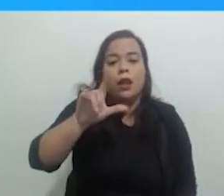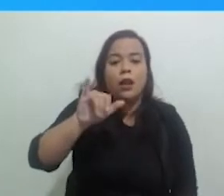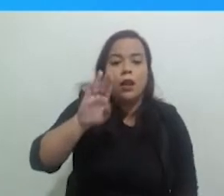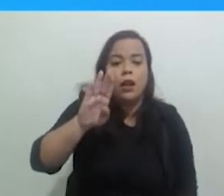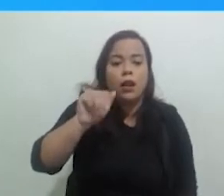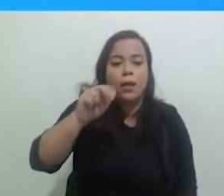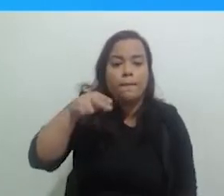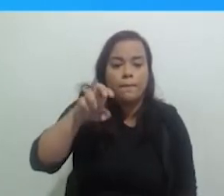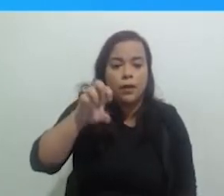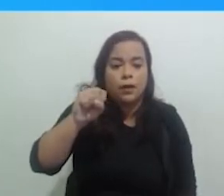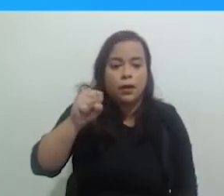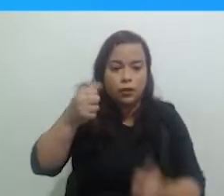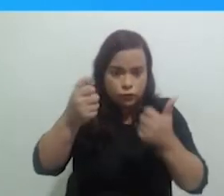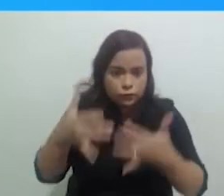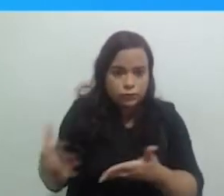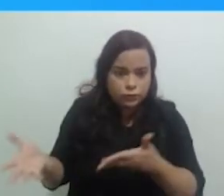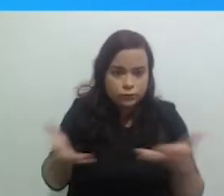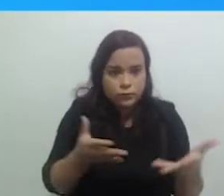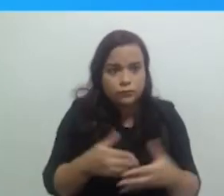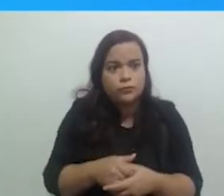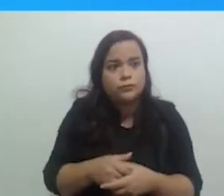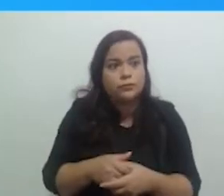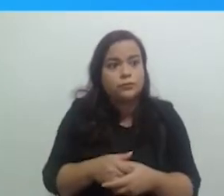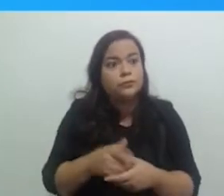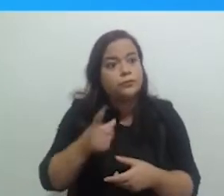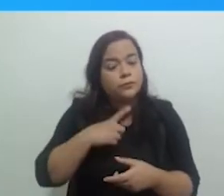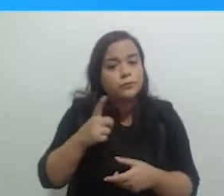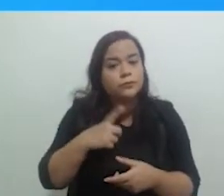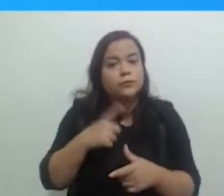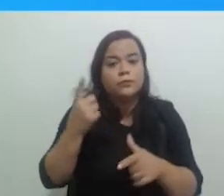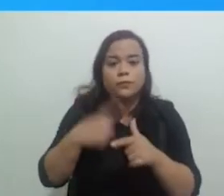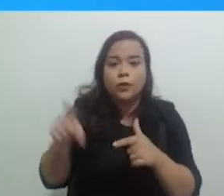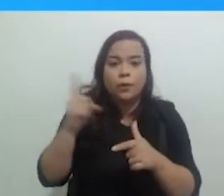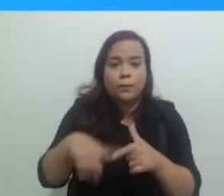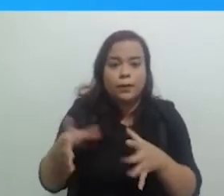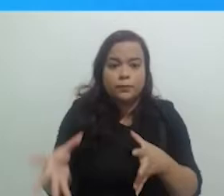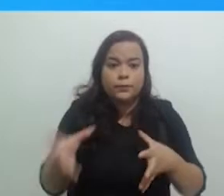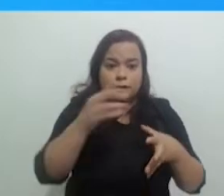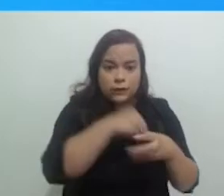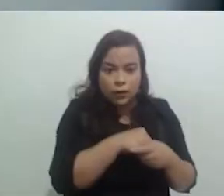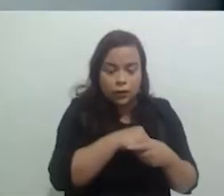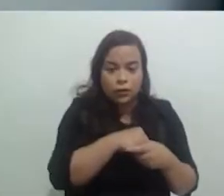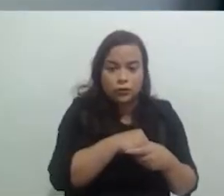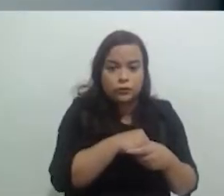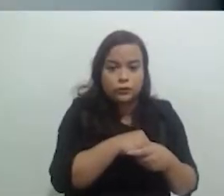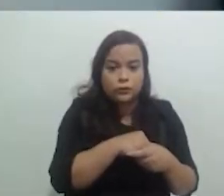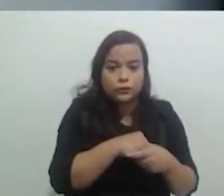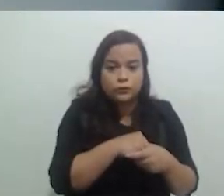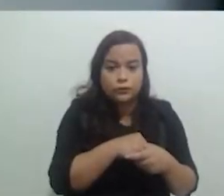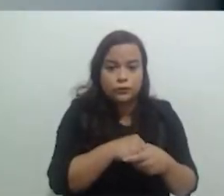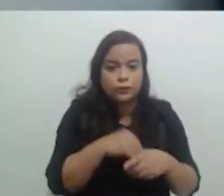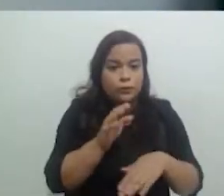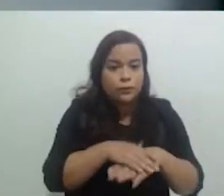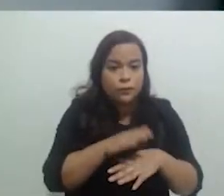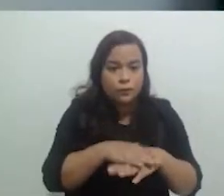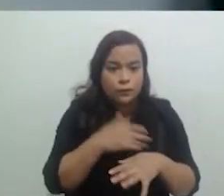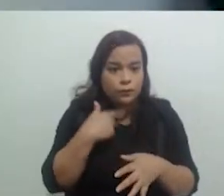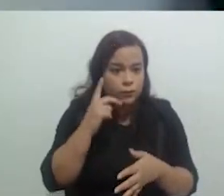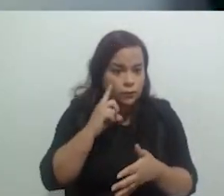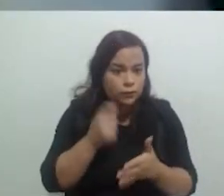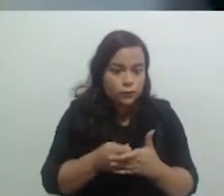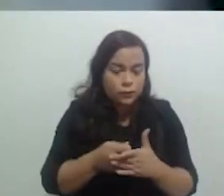Presidente, é um agravo interno, não pedindo uma decisão minha, que deferiu, e